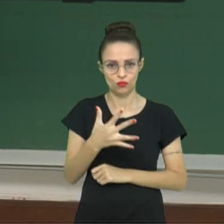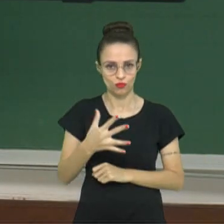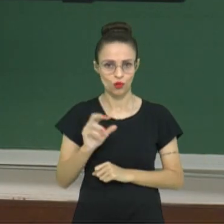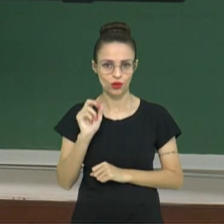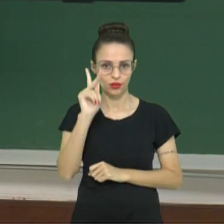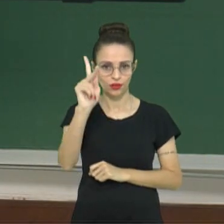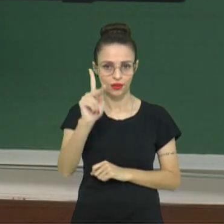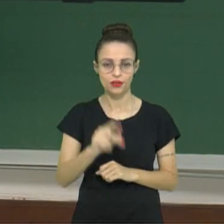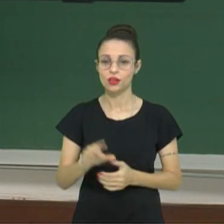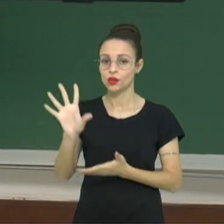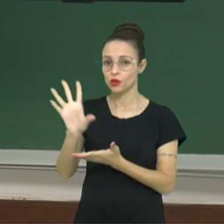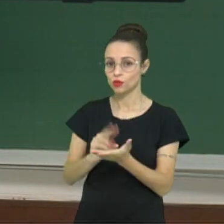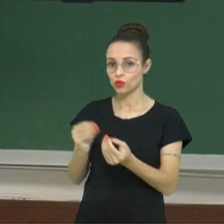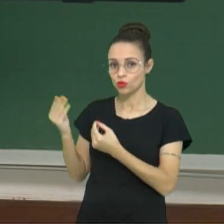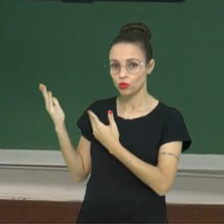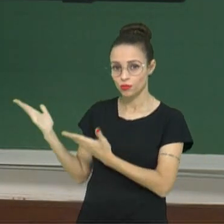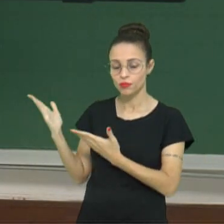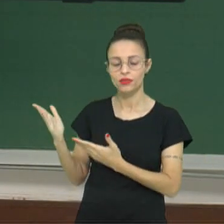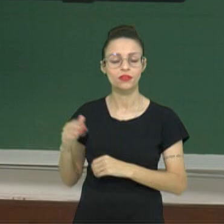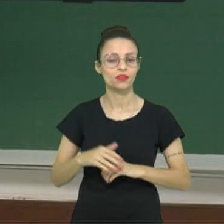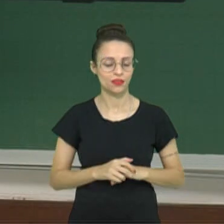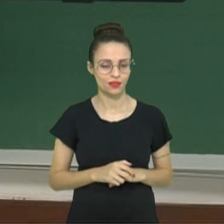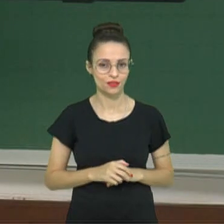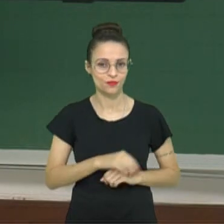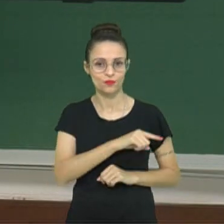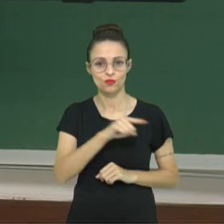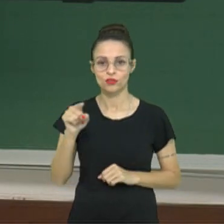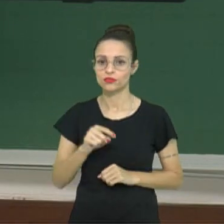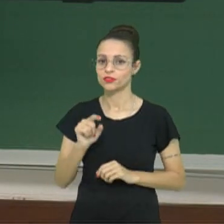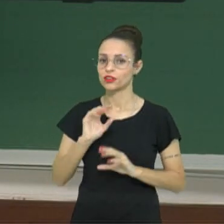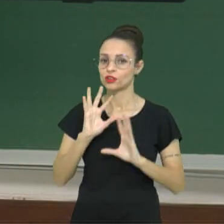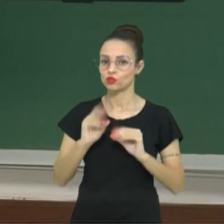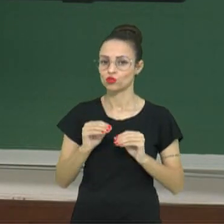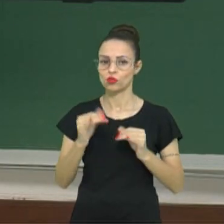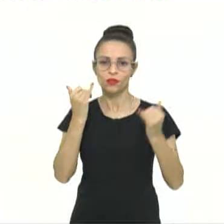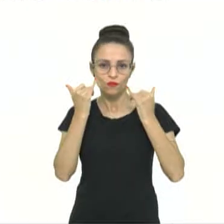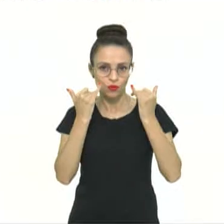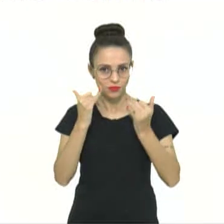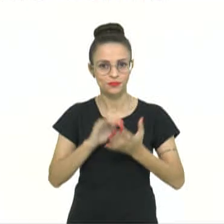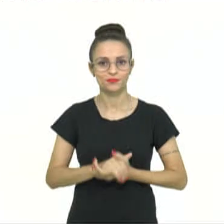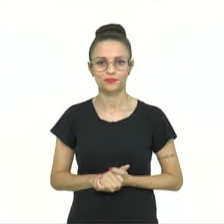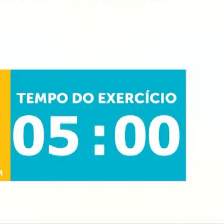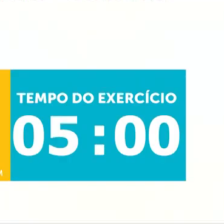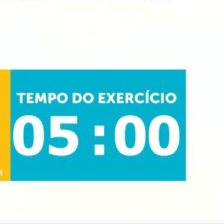gente? Então, copia aí direitinho para que você tenha todos os dados.